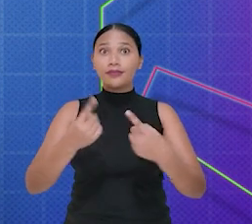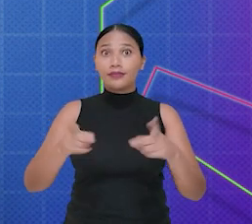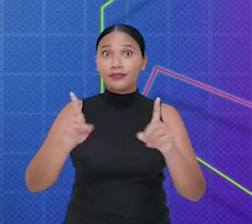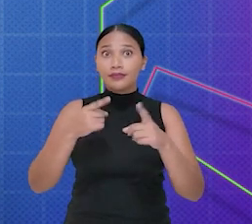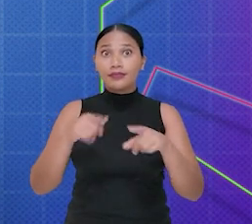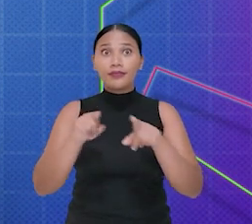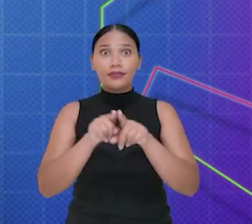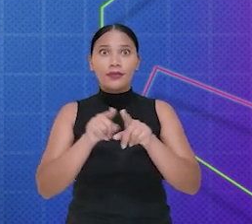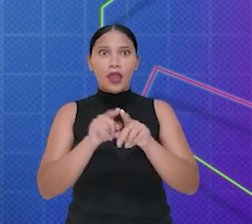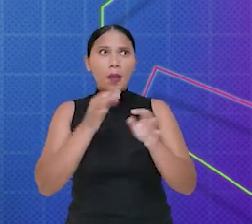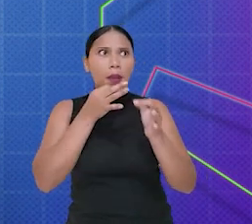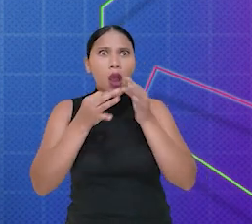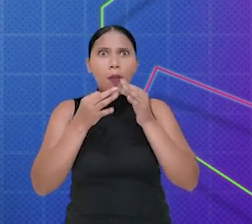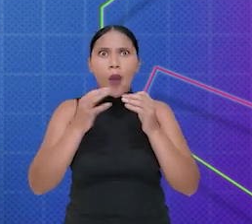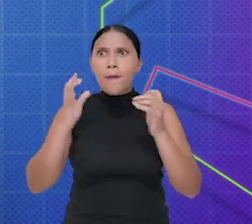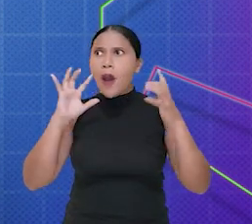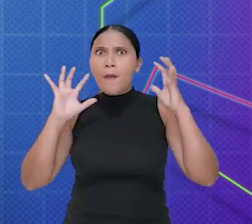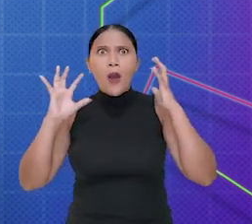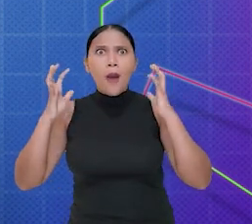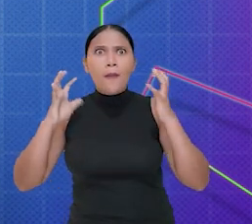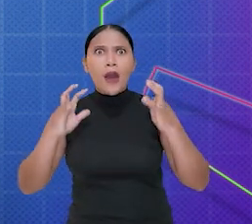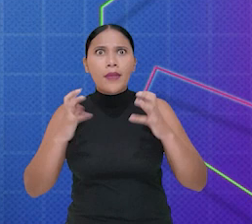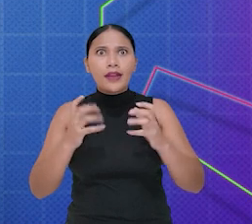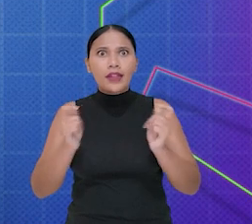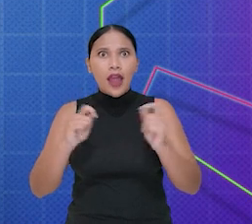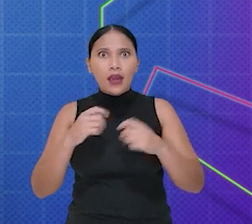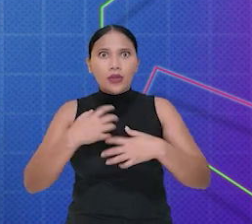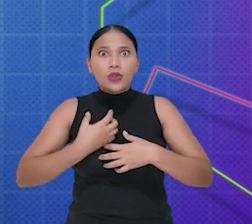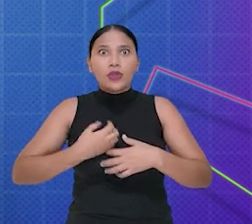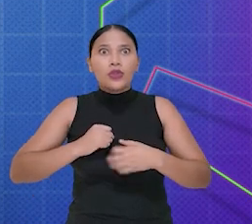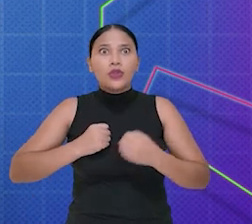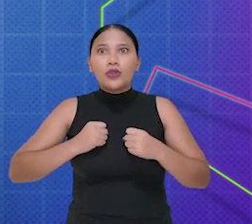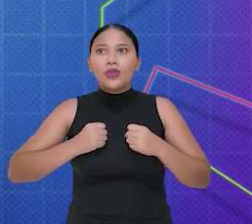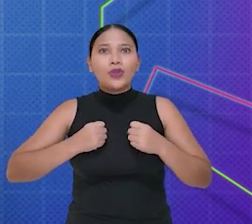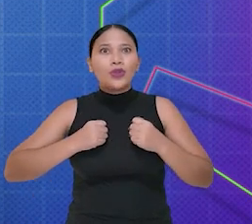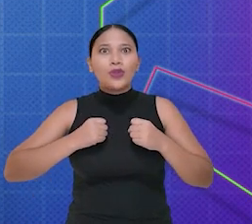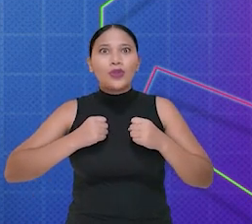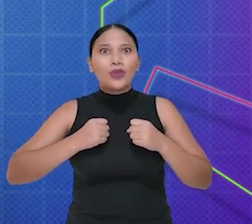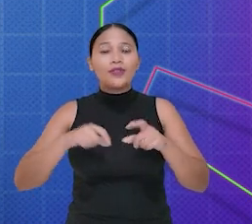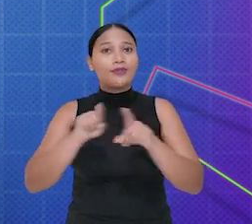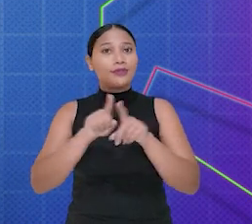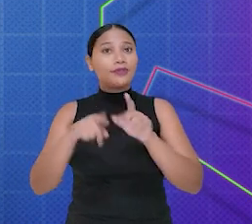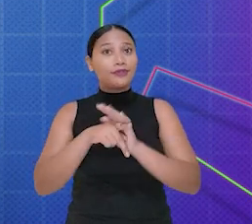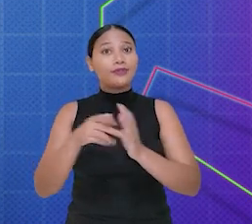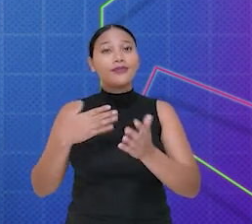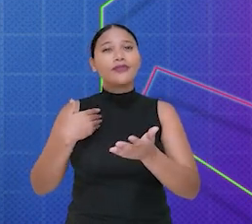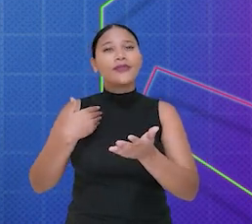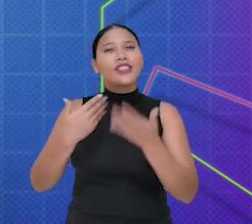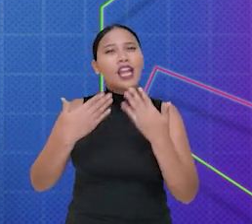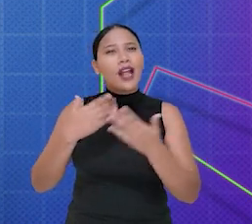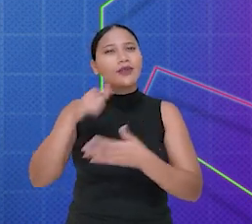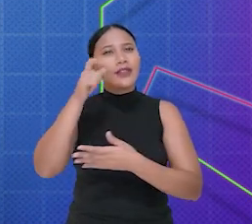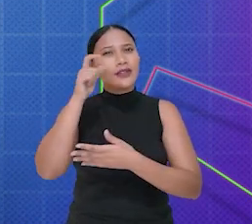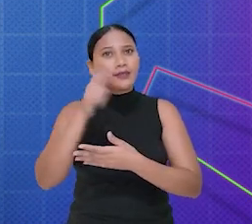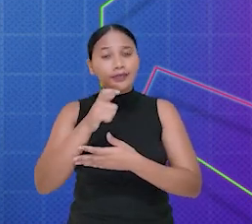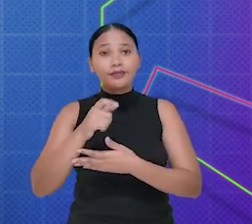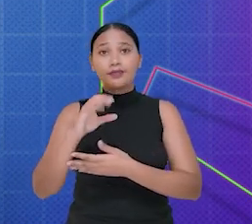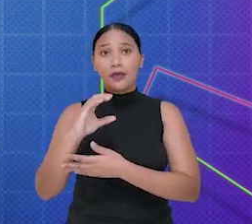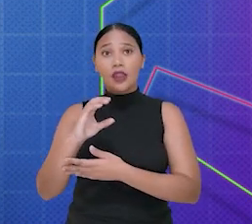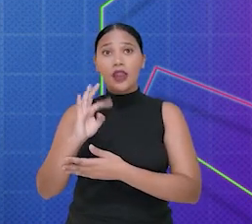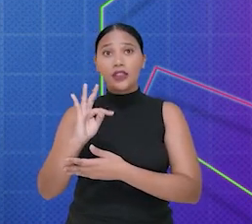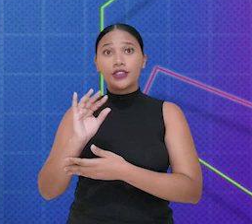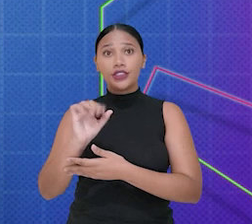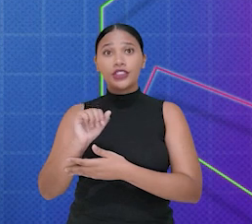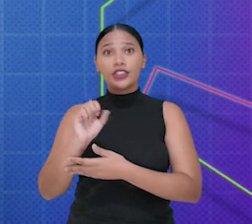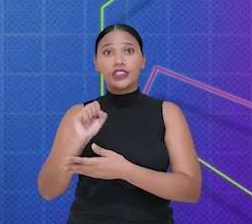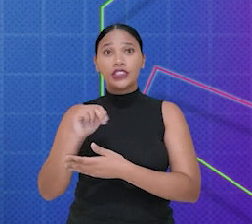música e os efeitos de som podem ajudar a construir uma tensão e um suspense. Inclua ação e diálogos interessantes. As